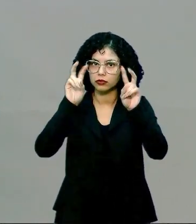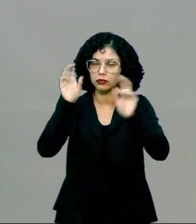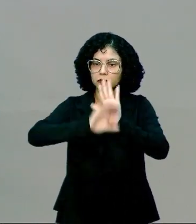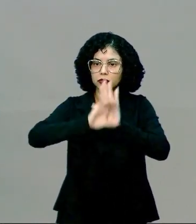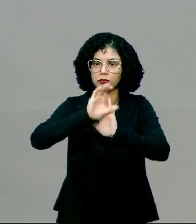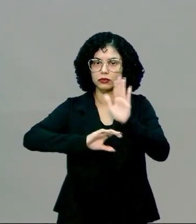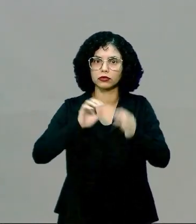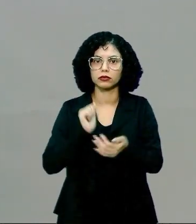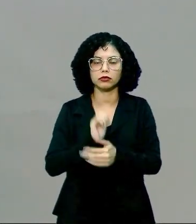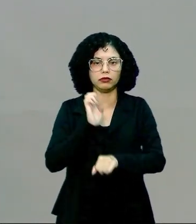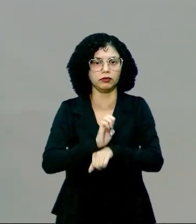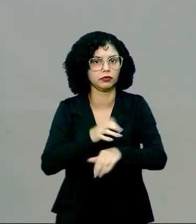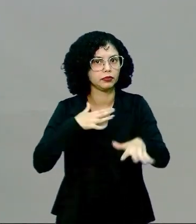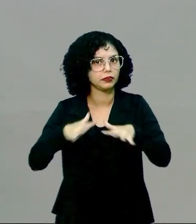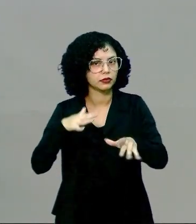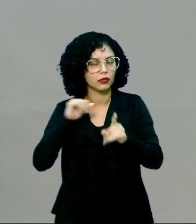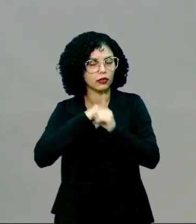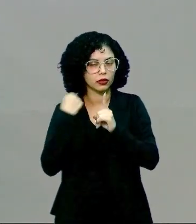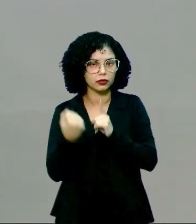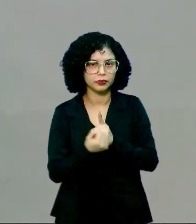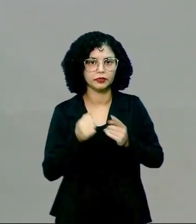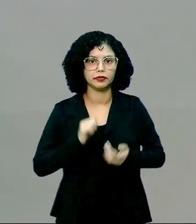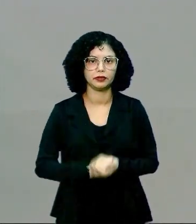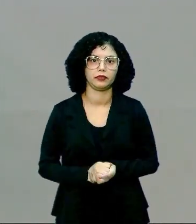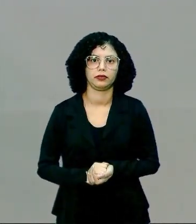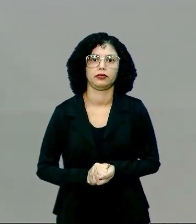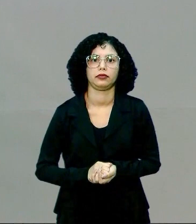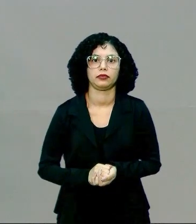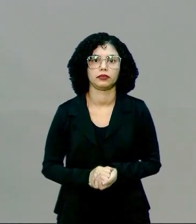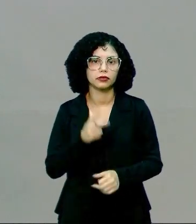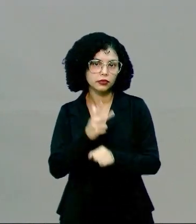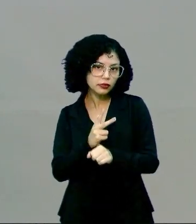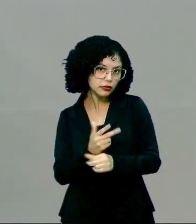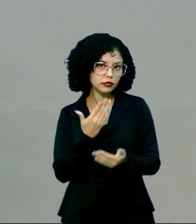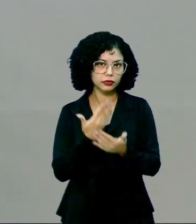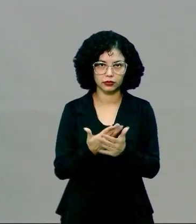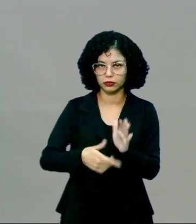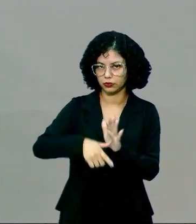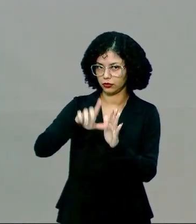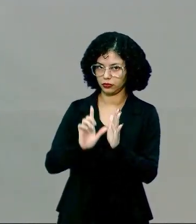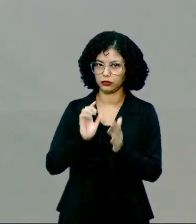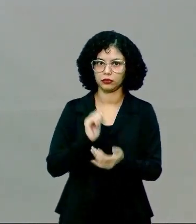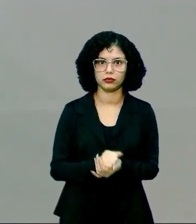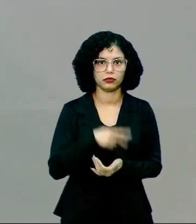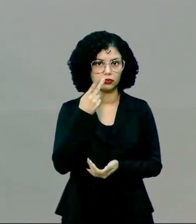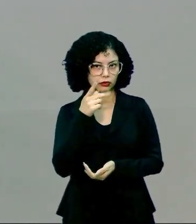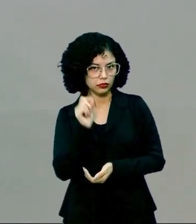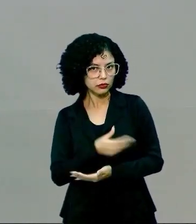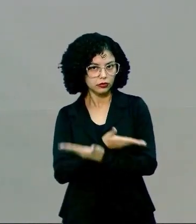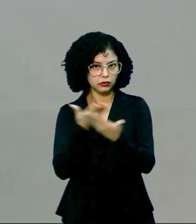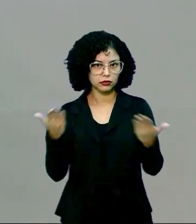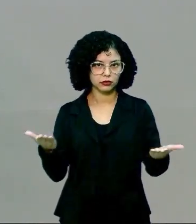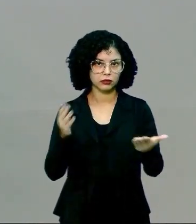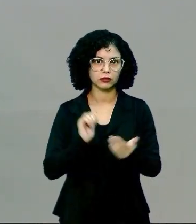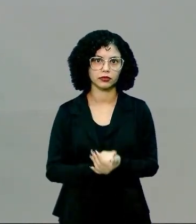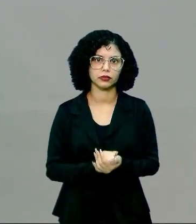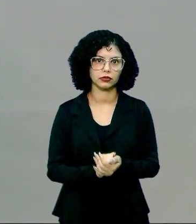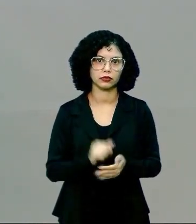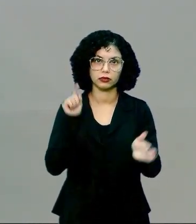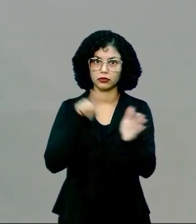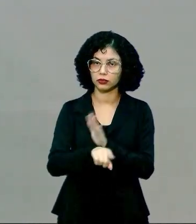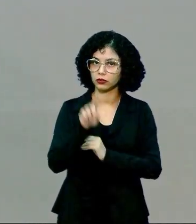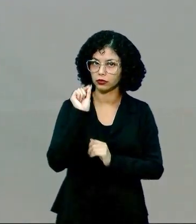trata a respeito dos movimentos sociais. Na videoaula anterior, eu comentei com todos vocês da